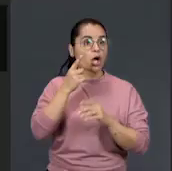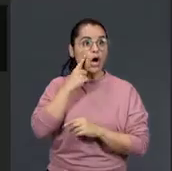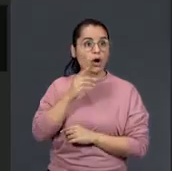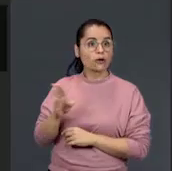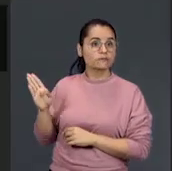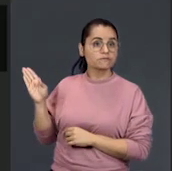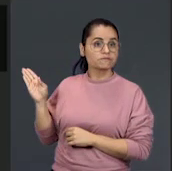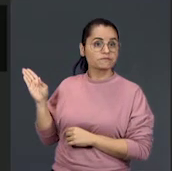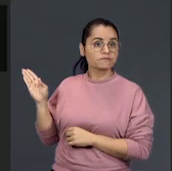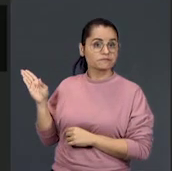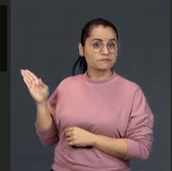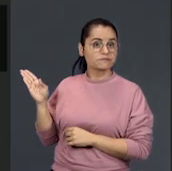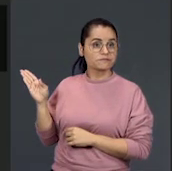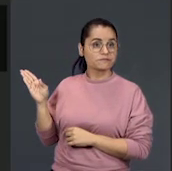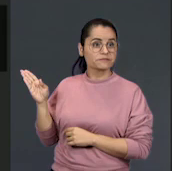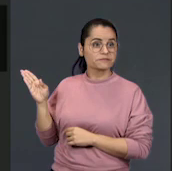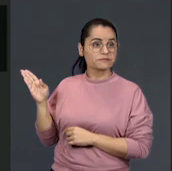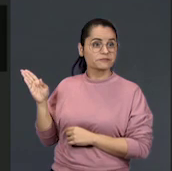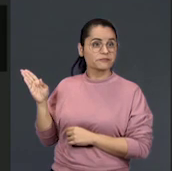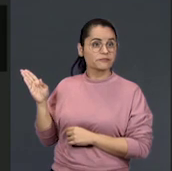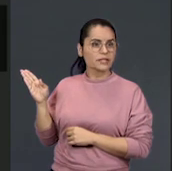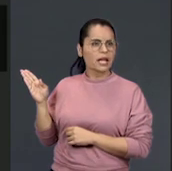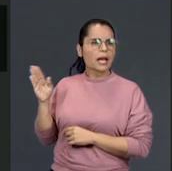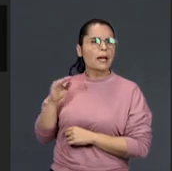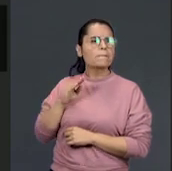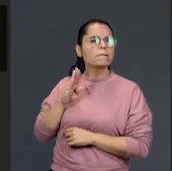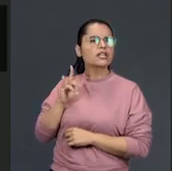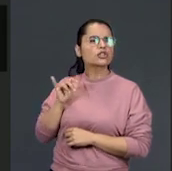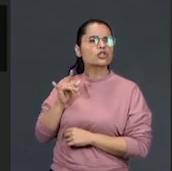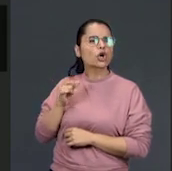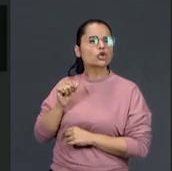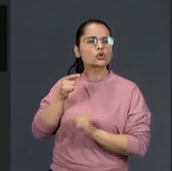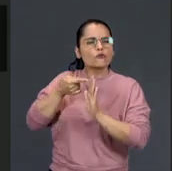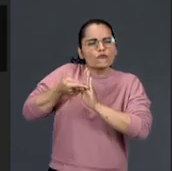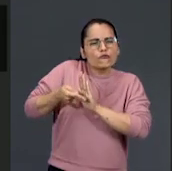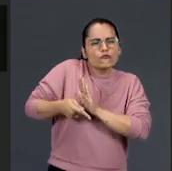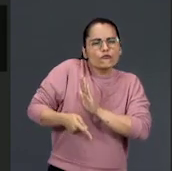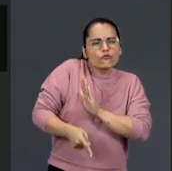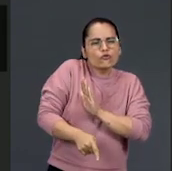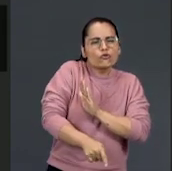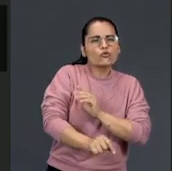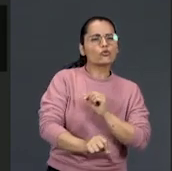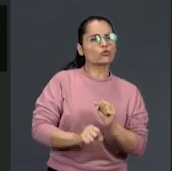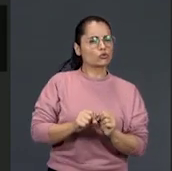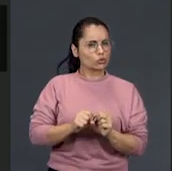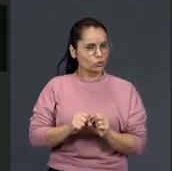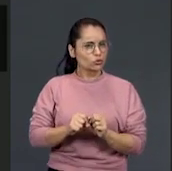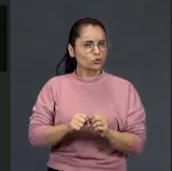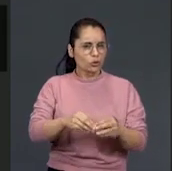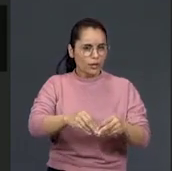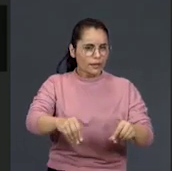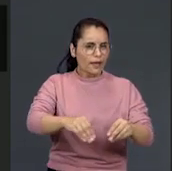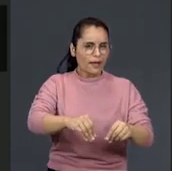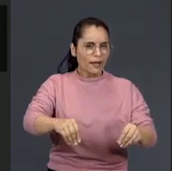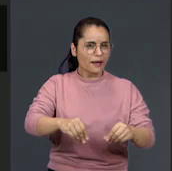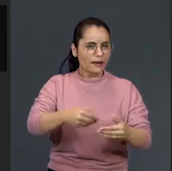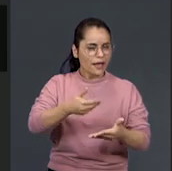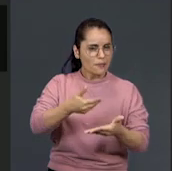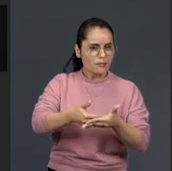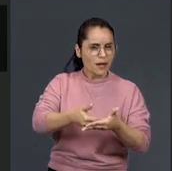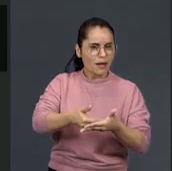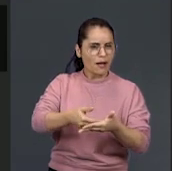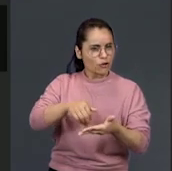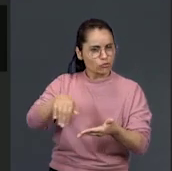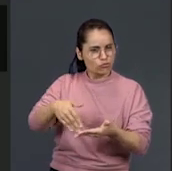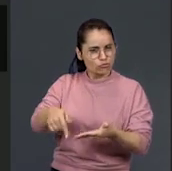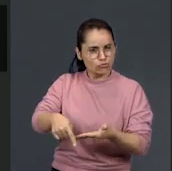ele é, tá? Fica enterradinho, bentônicos, que ficam lá no fundo, tá? Encostado lá na areia do mar, lá no